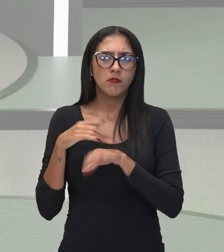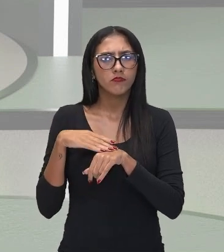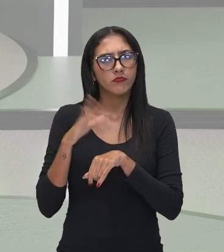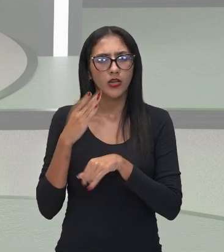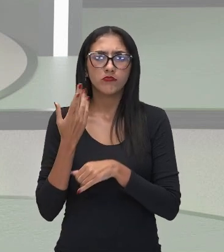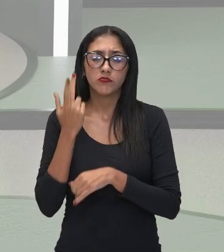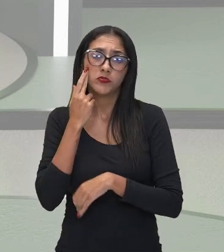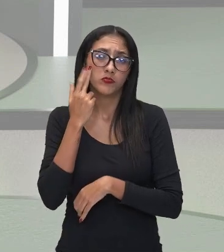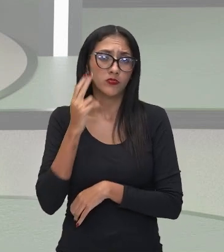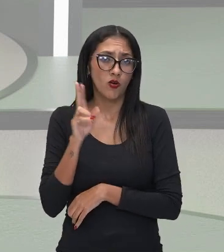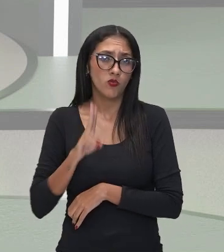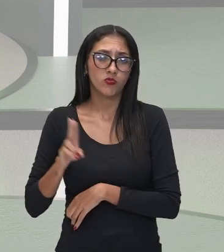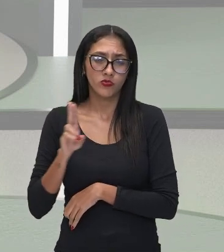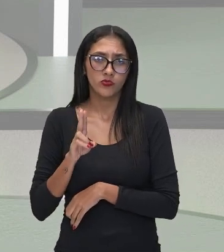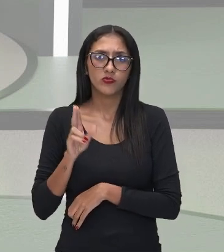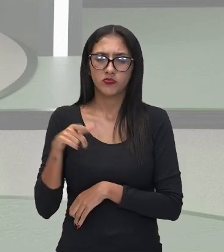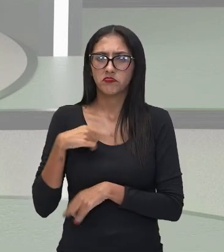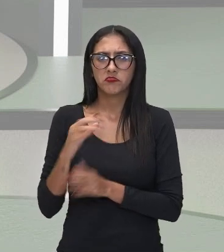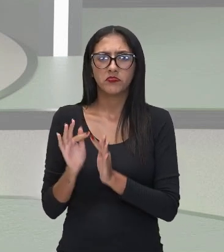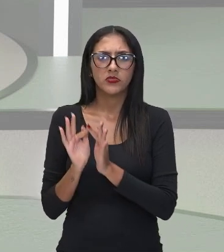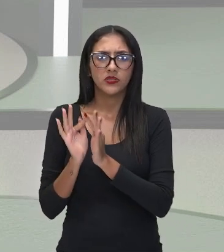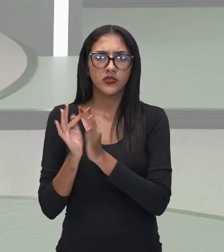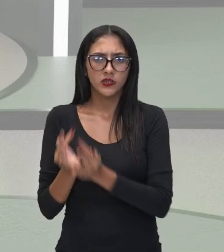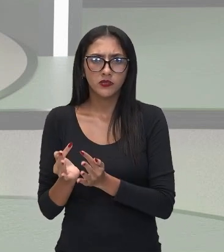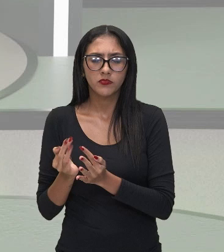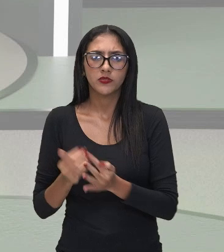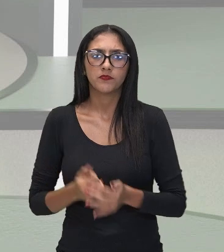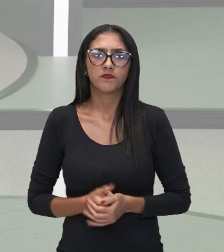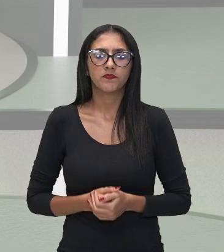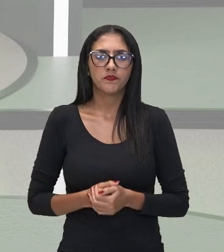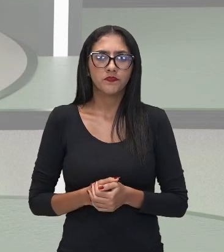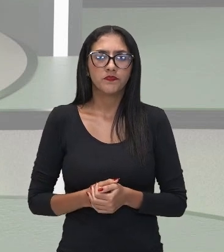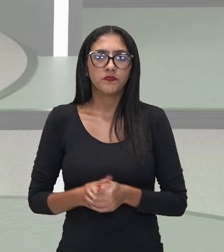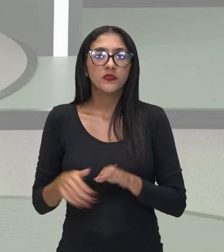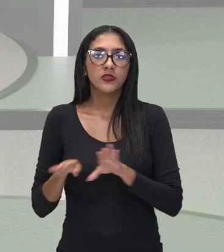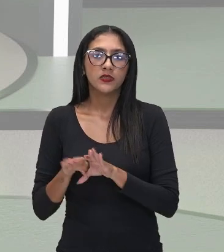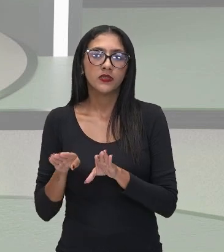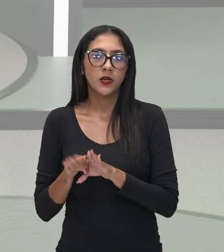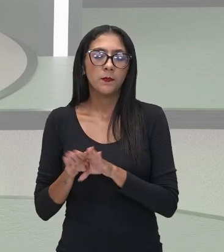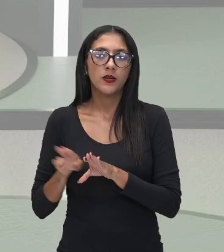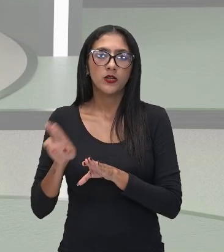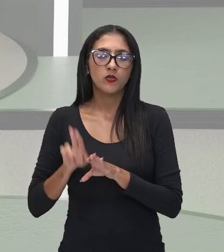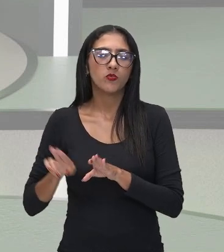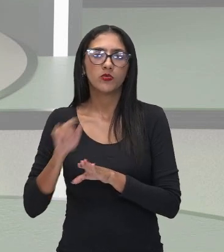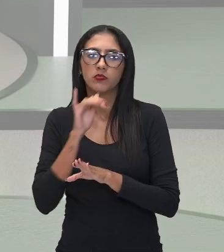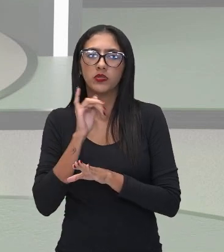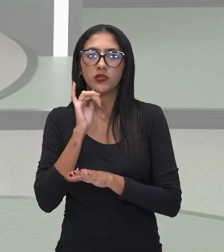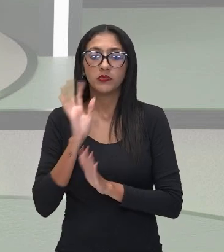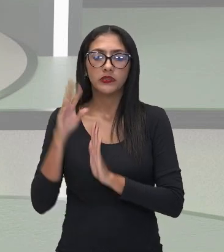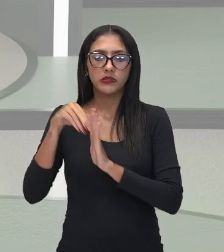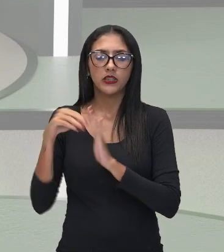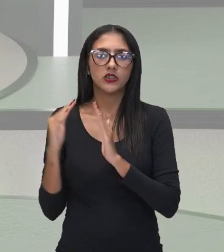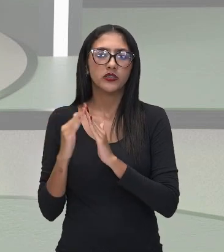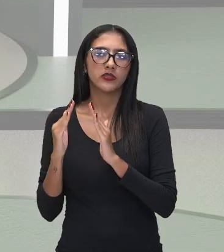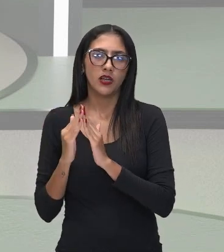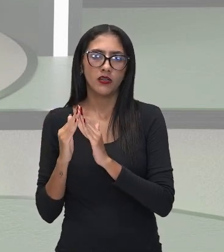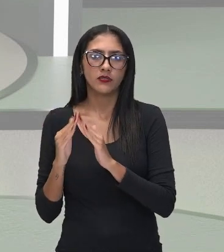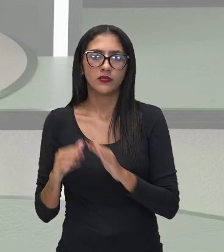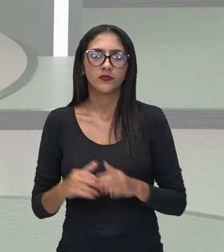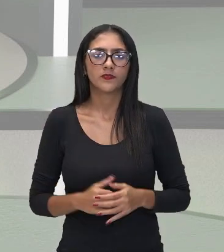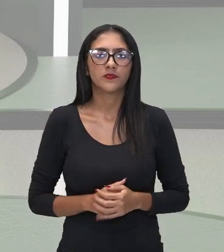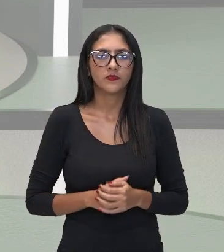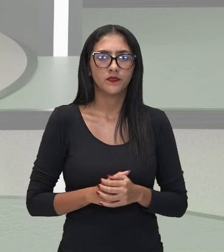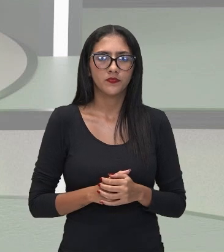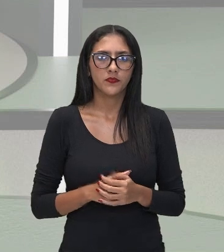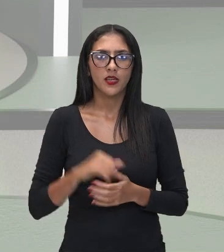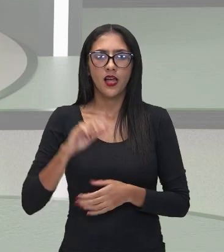Dos polímeros sintéticos. Ele é amplamente utilizado em residências. O